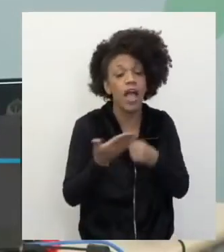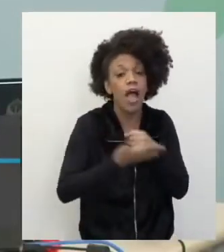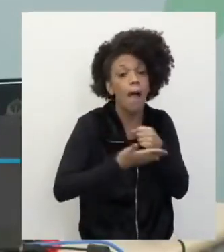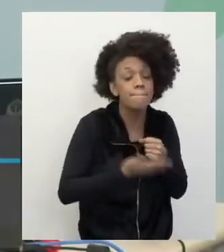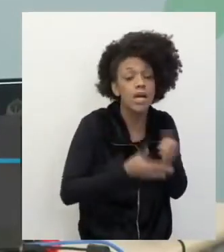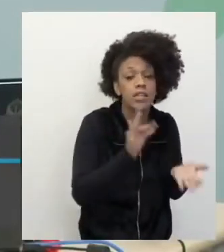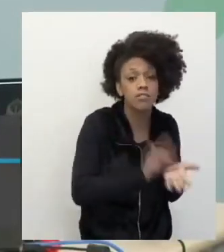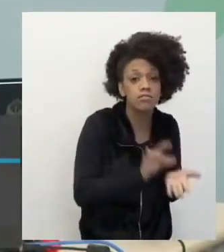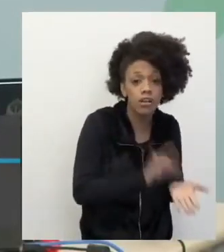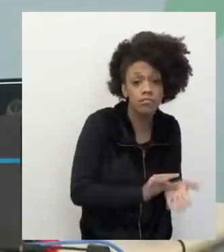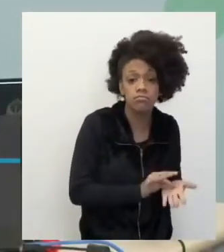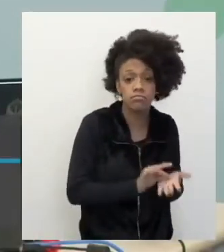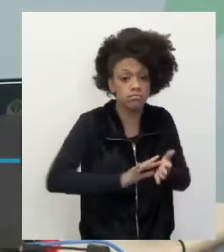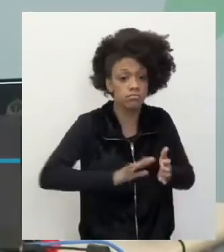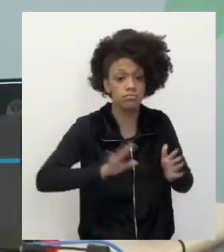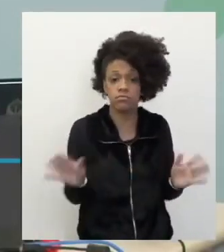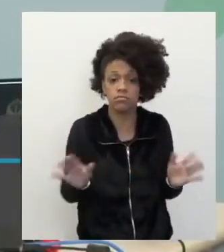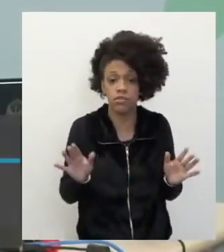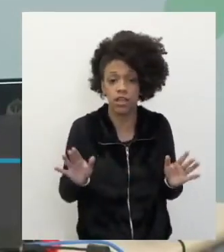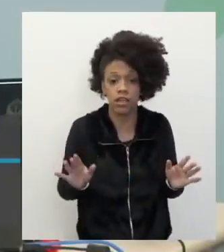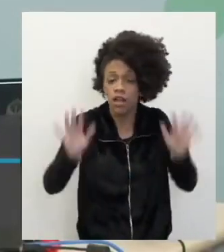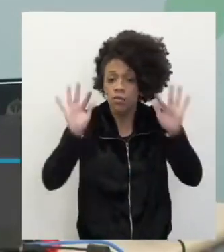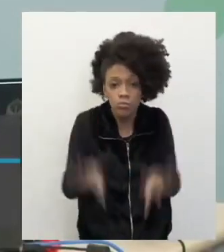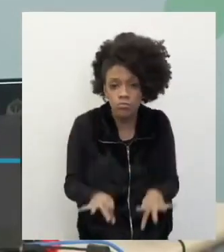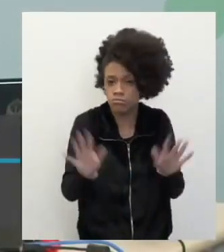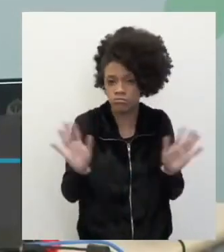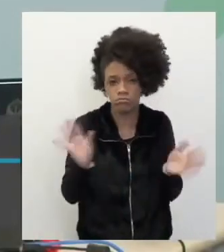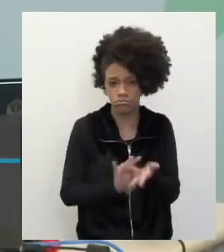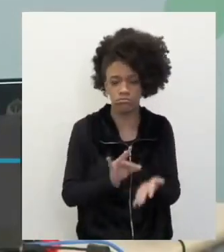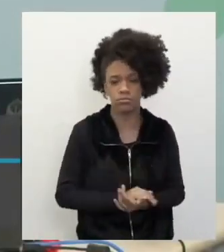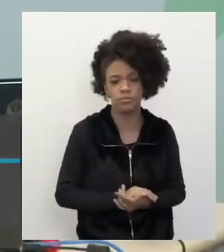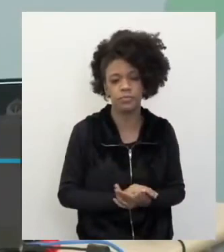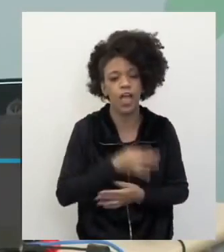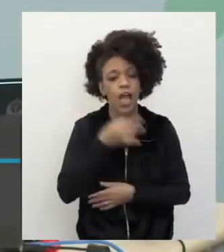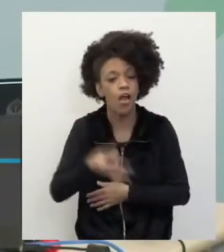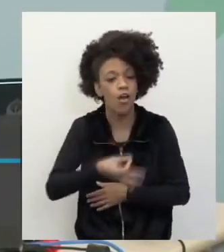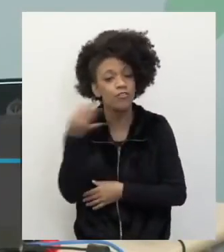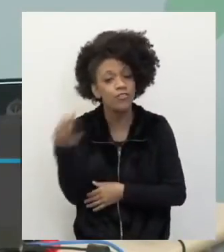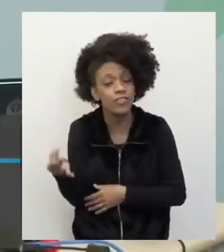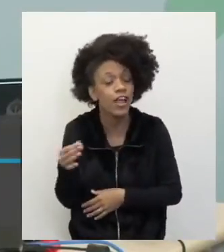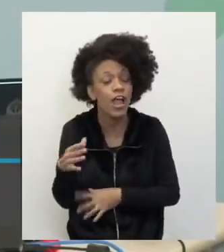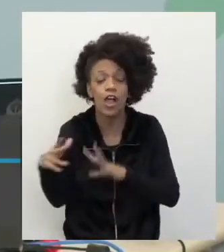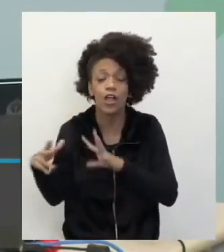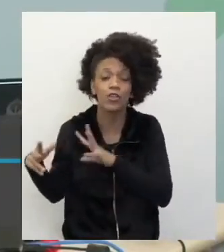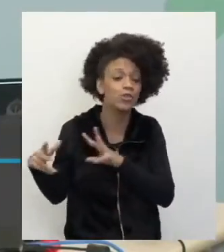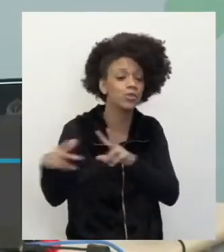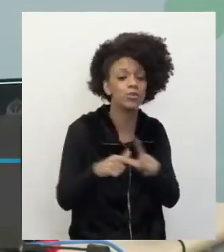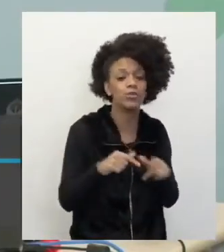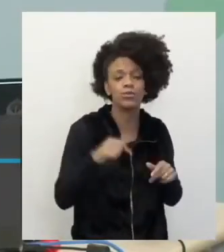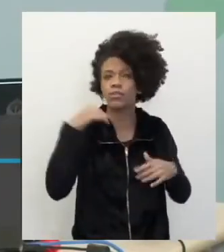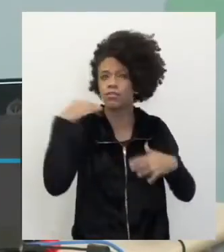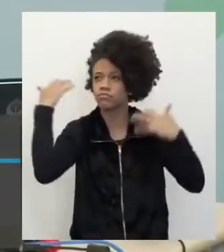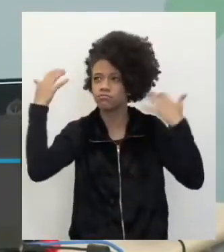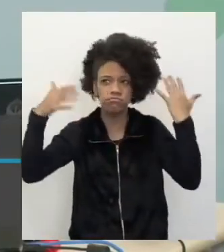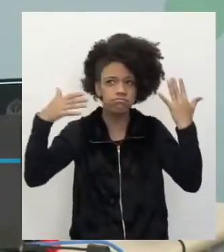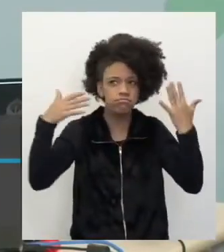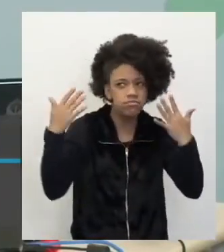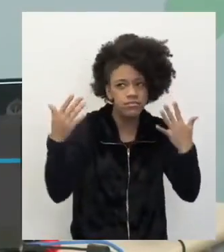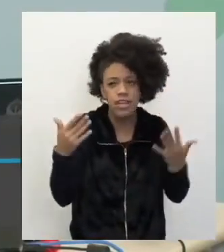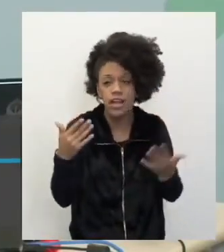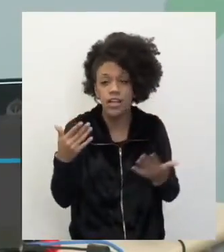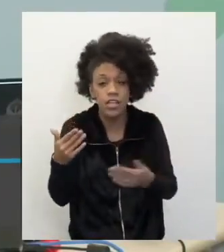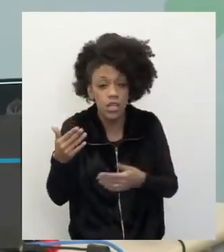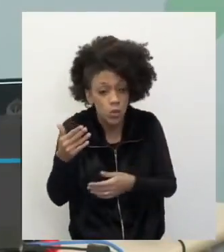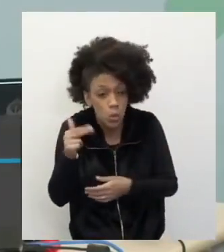realidade, no objetivo, que passa. Isso é o fato. A opinião é tudo aquilo que vem, que não é palpável. Vocês